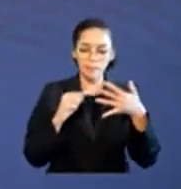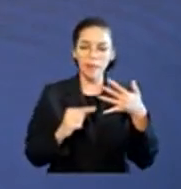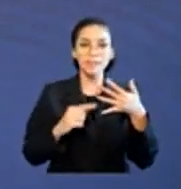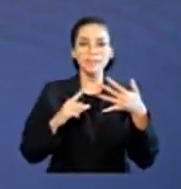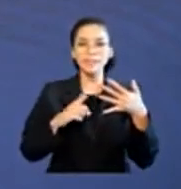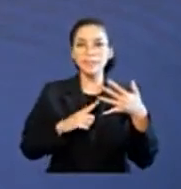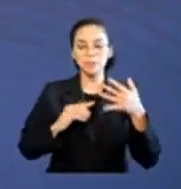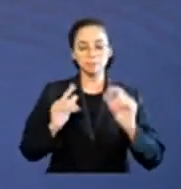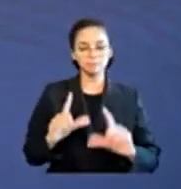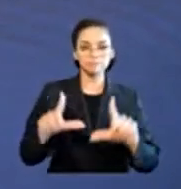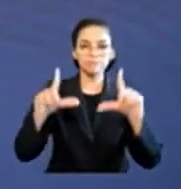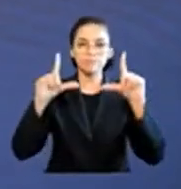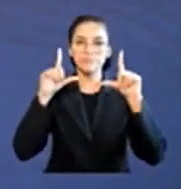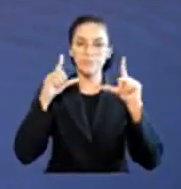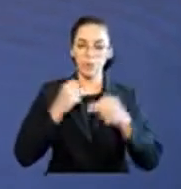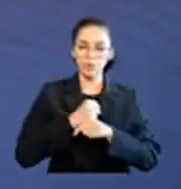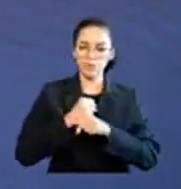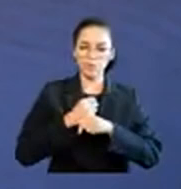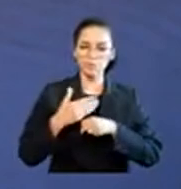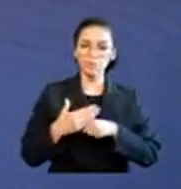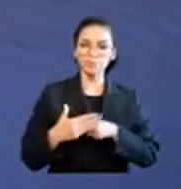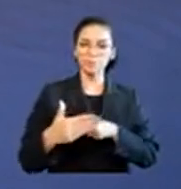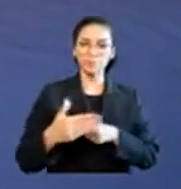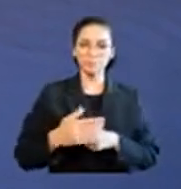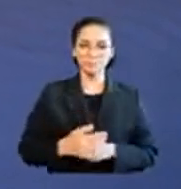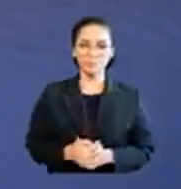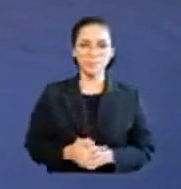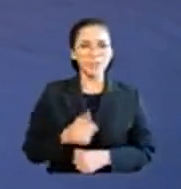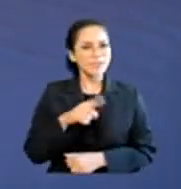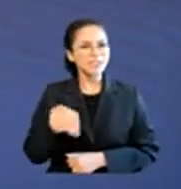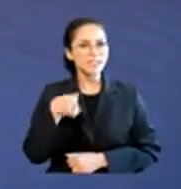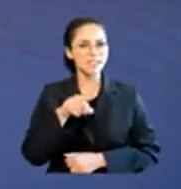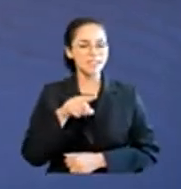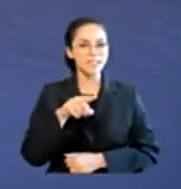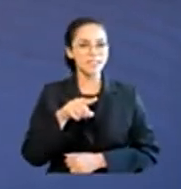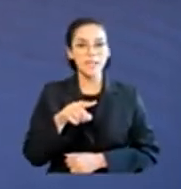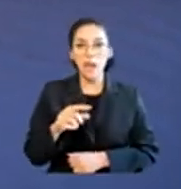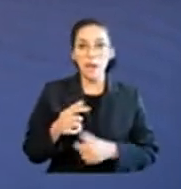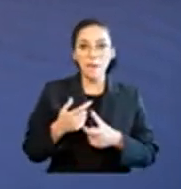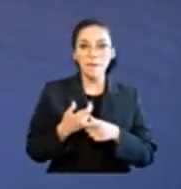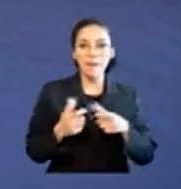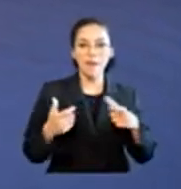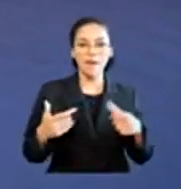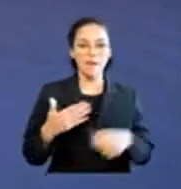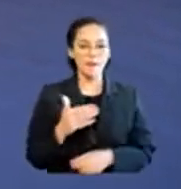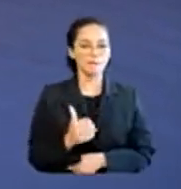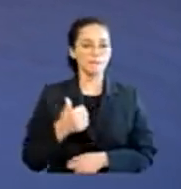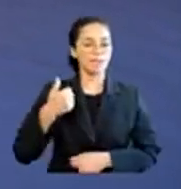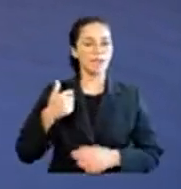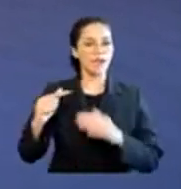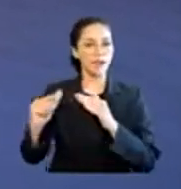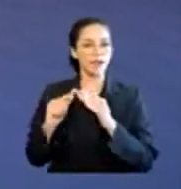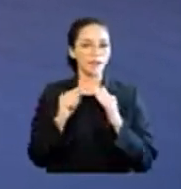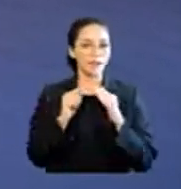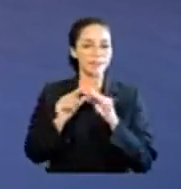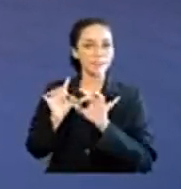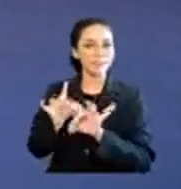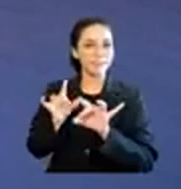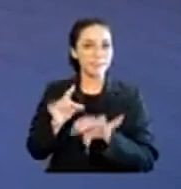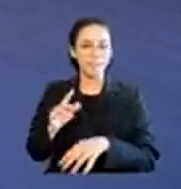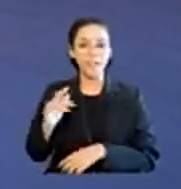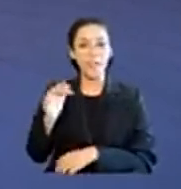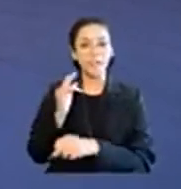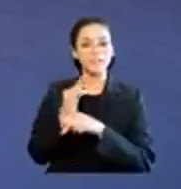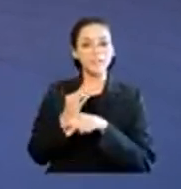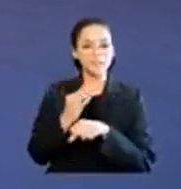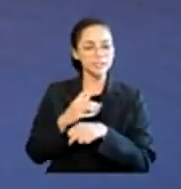dos próximos anos. E vocês, a maior e melhor rede de concessionários Fiat do mundo, tem um